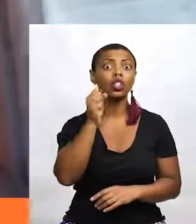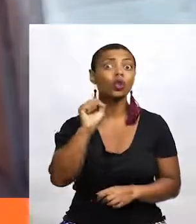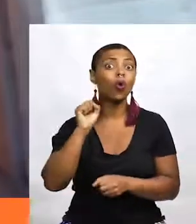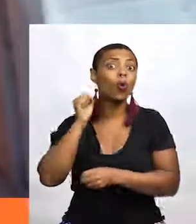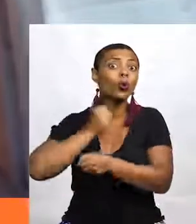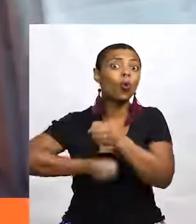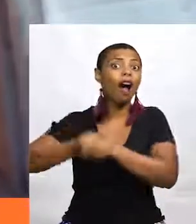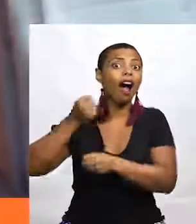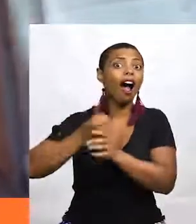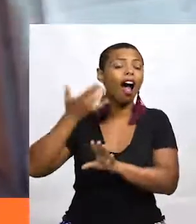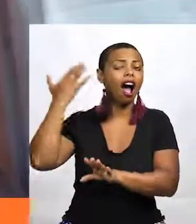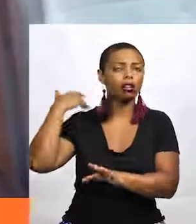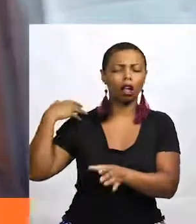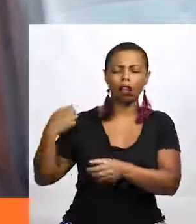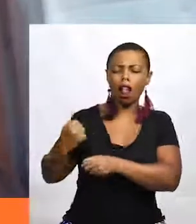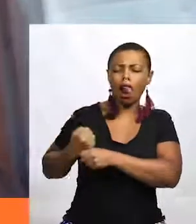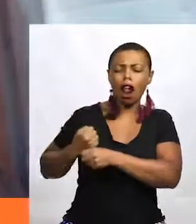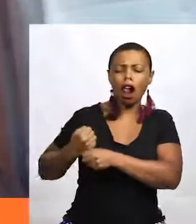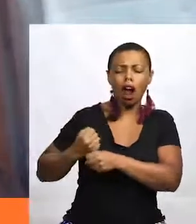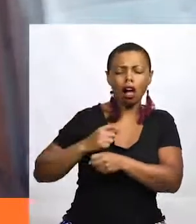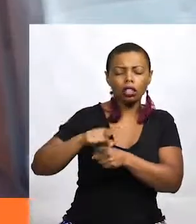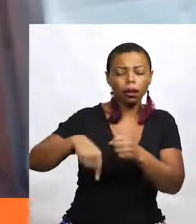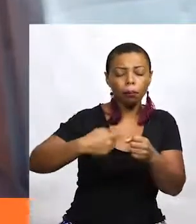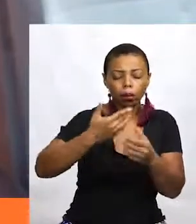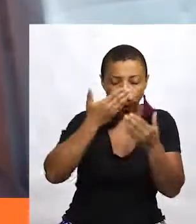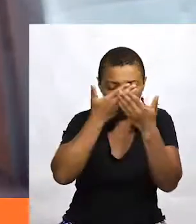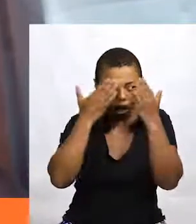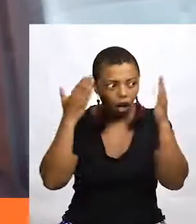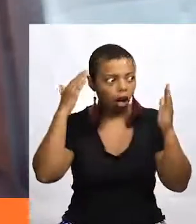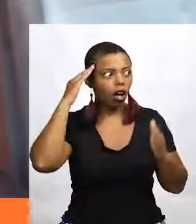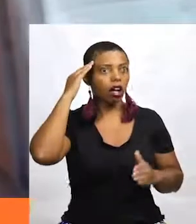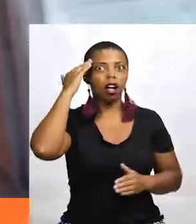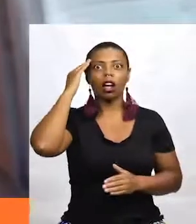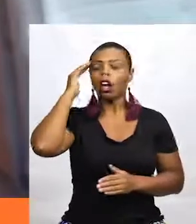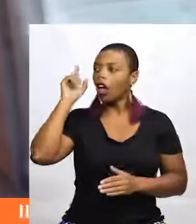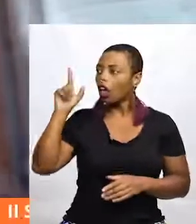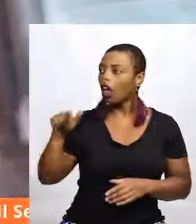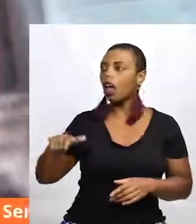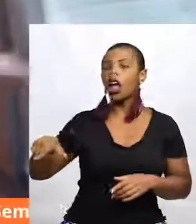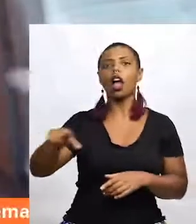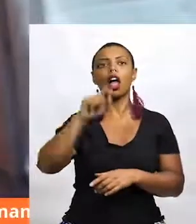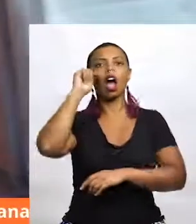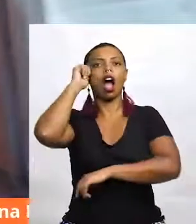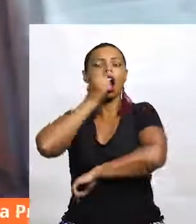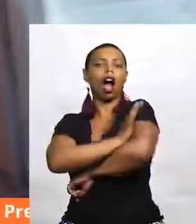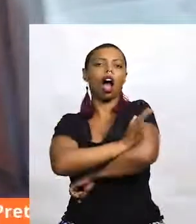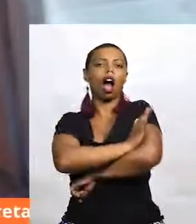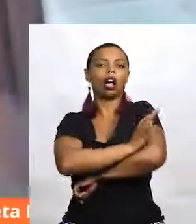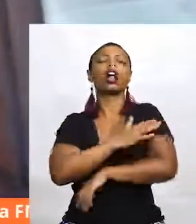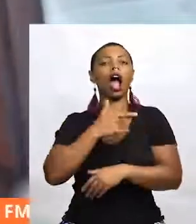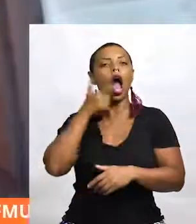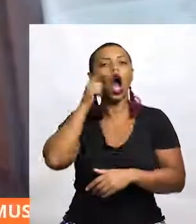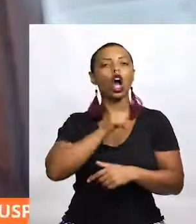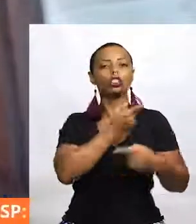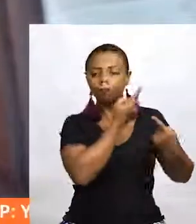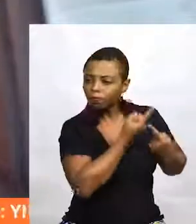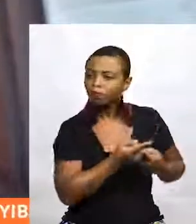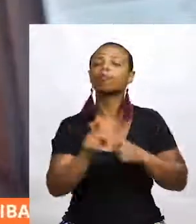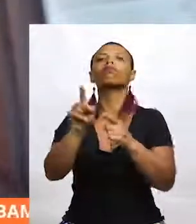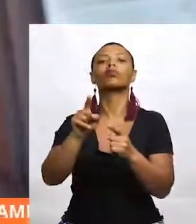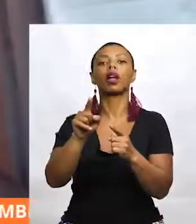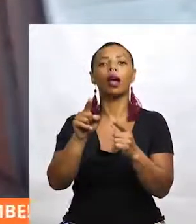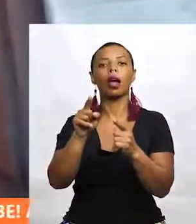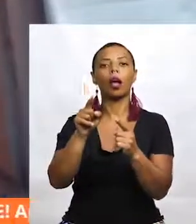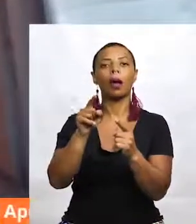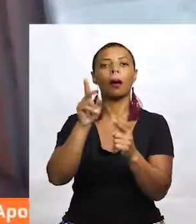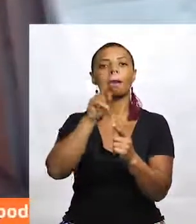nesse confinamento, é que eu consegui elaborar esse episódio como sendo um episódio de racismo e consegui confrontar dois desses professores que